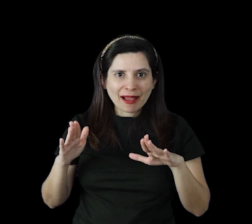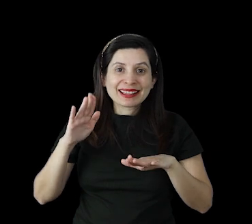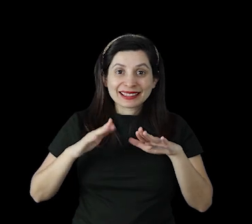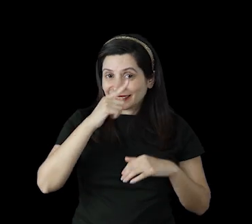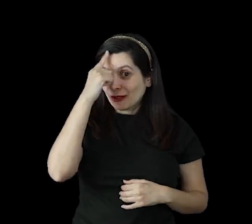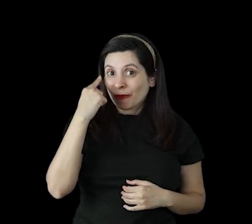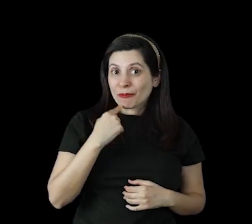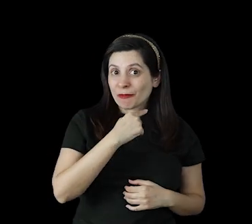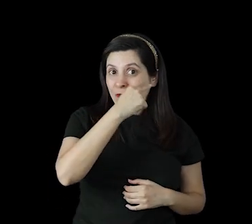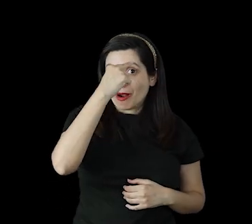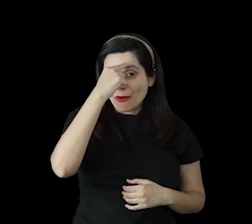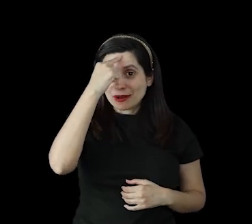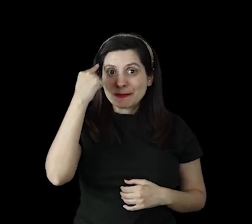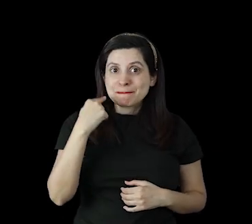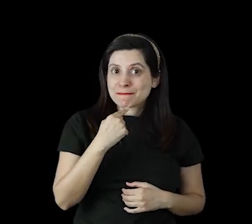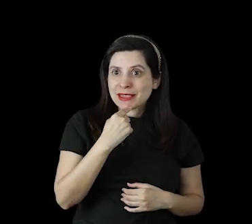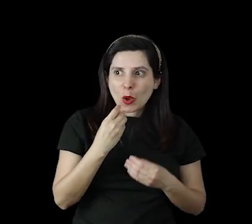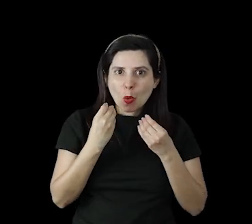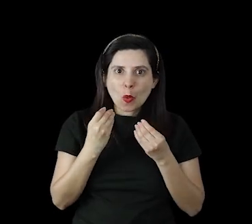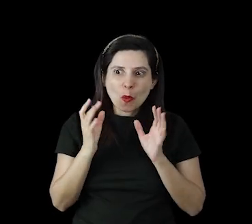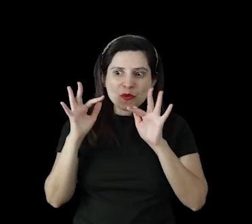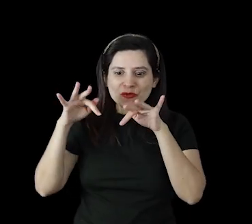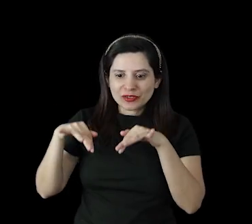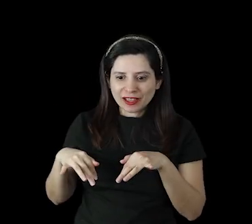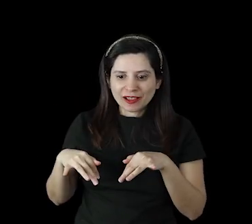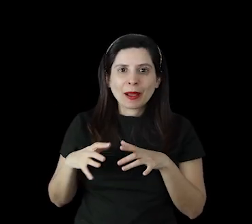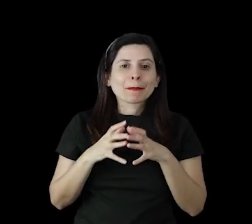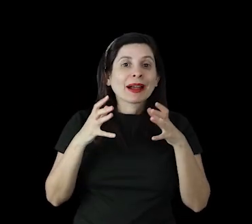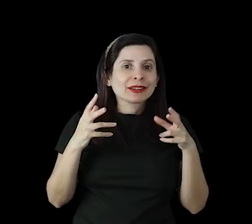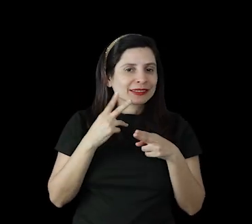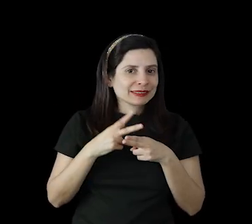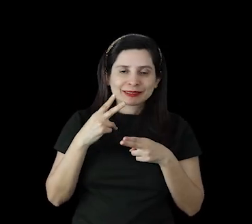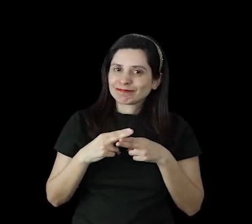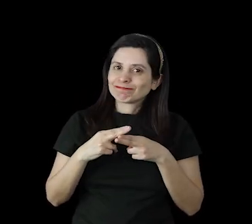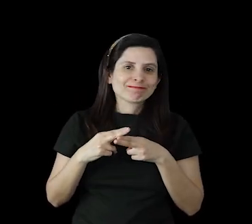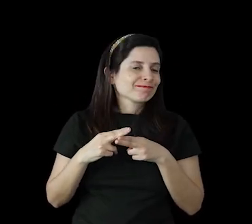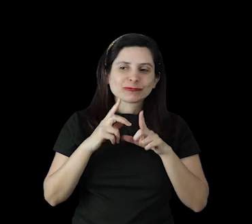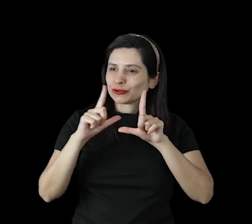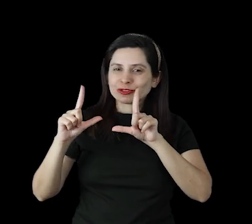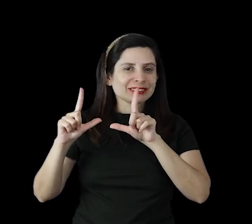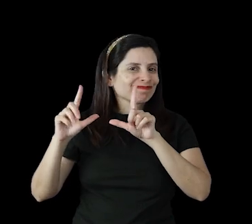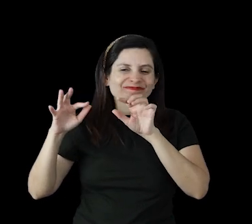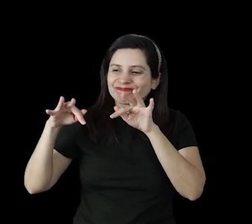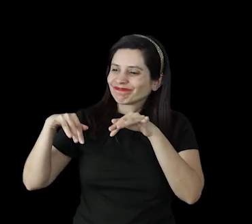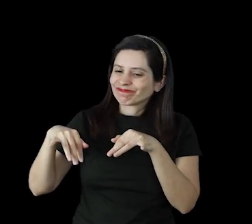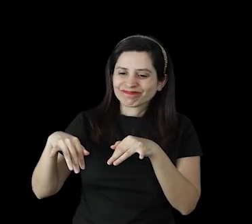1h30, né? Como dar o final. Inclusive, para séries, a maioria das séries são muito mal acabadas, né? Chega no